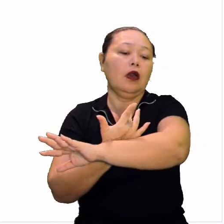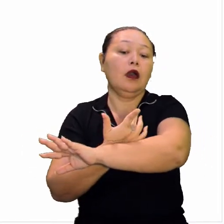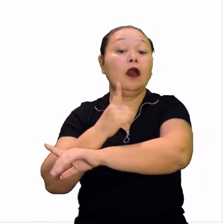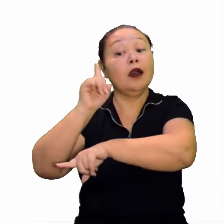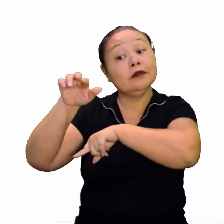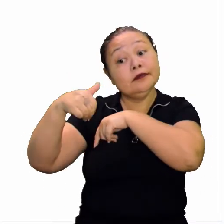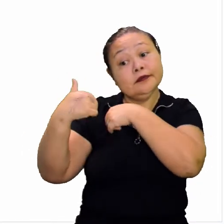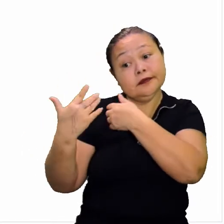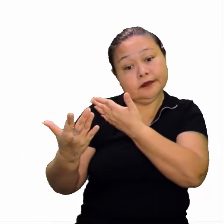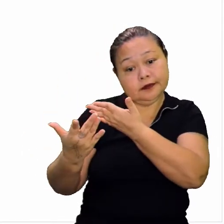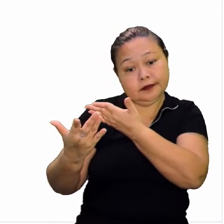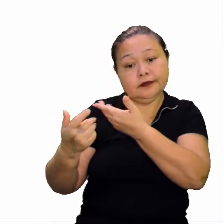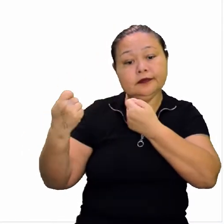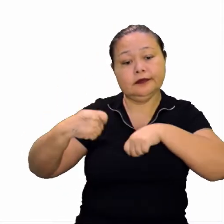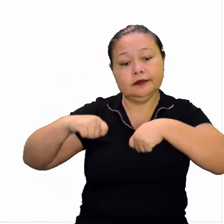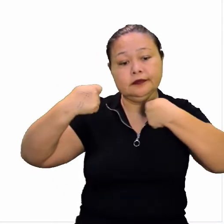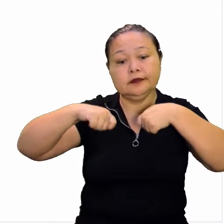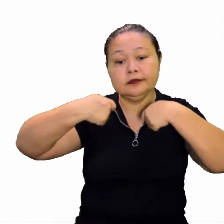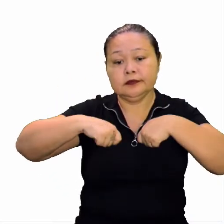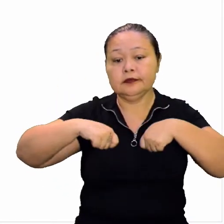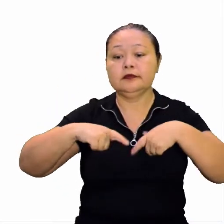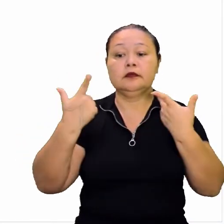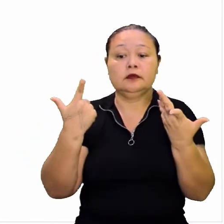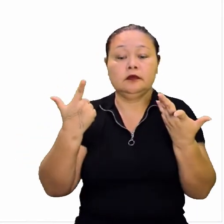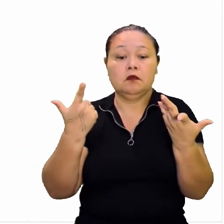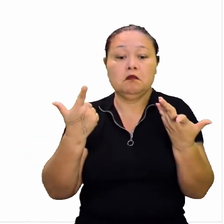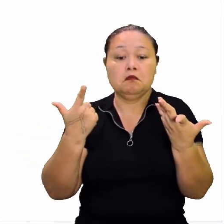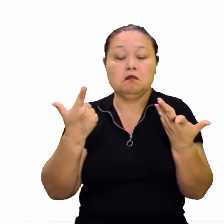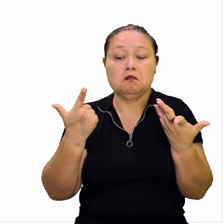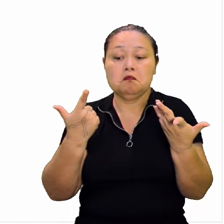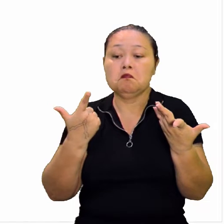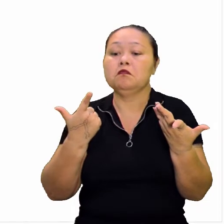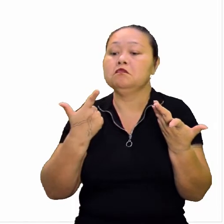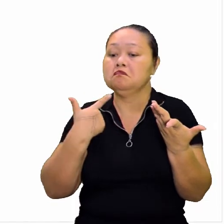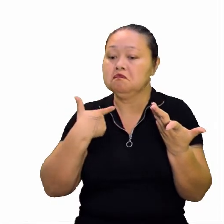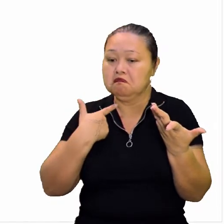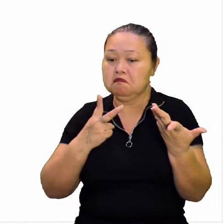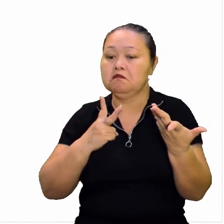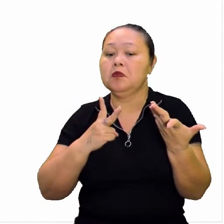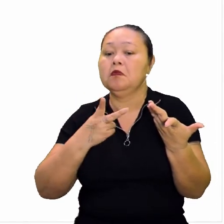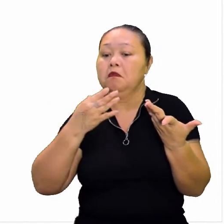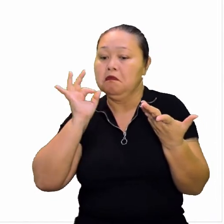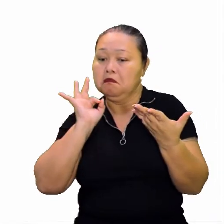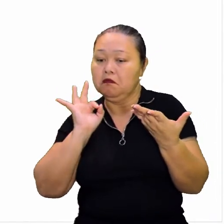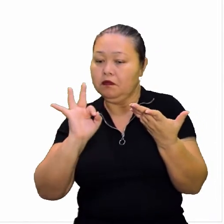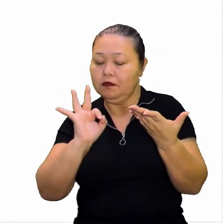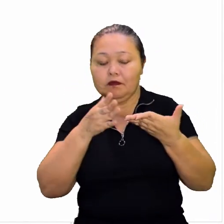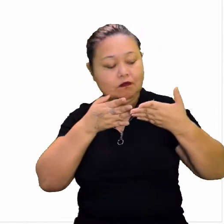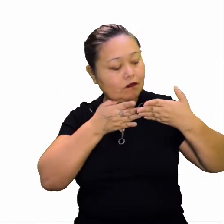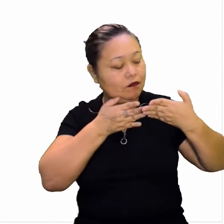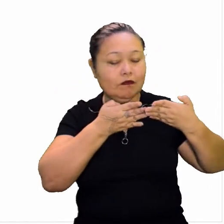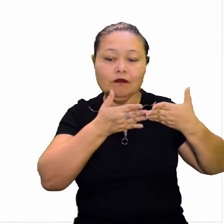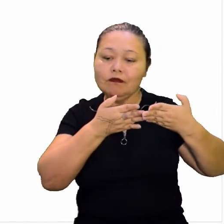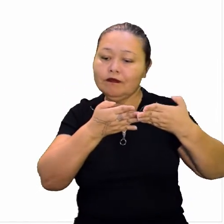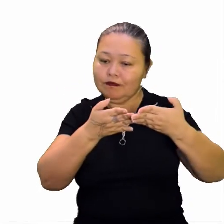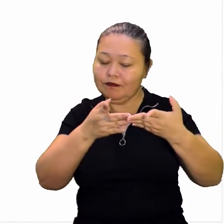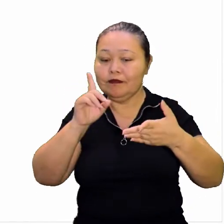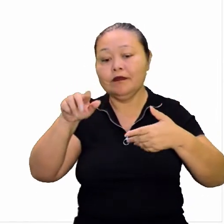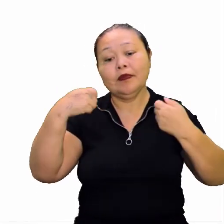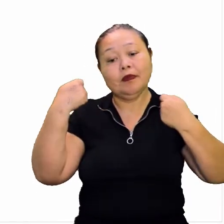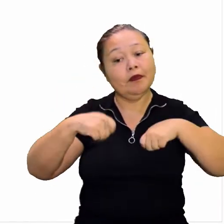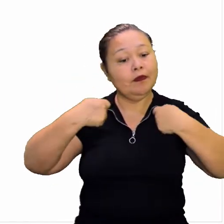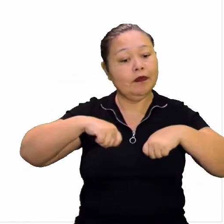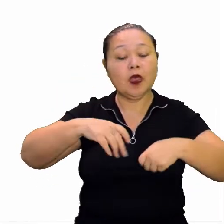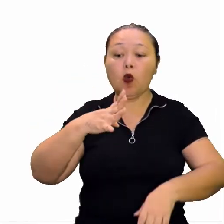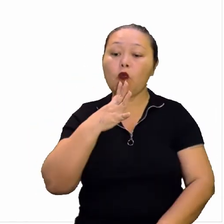Por isso, da necessidade de se tornarem extremos navegadores. Por isso, da necessidade